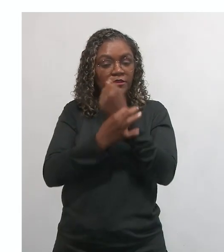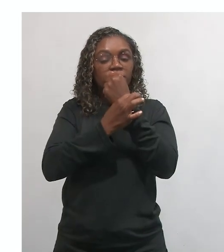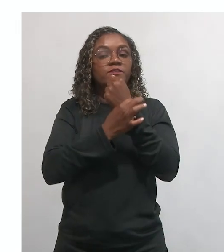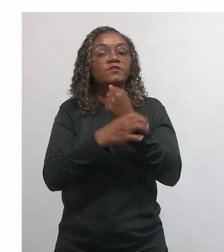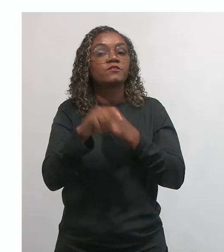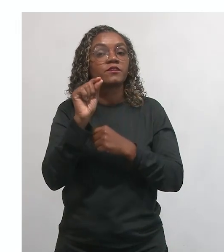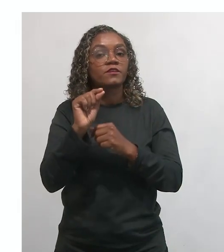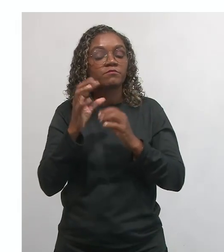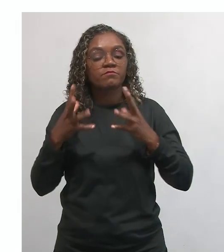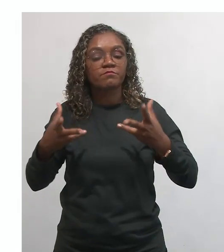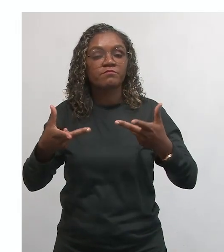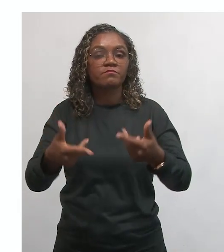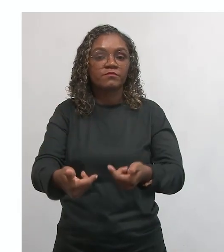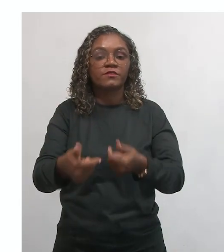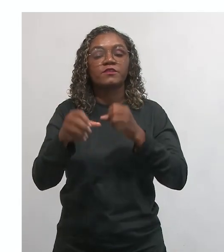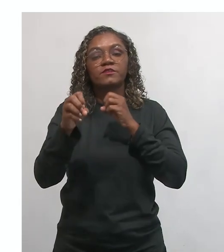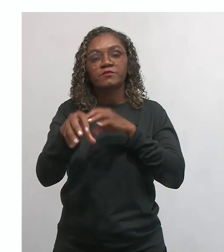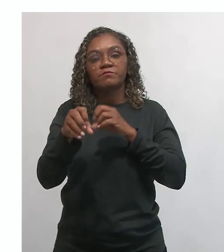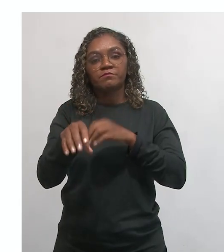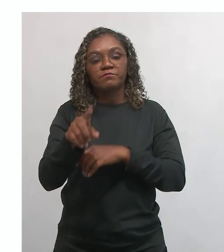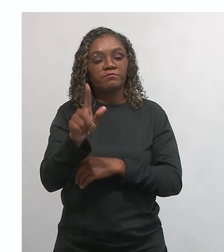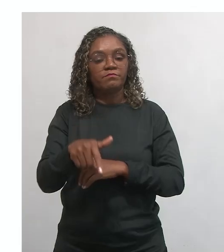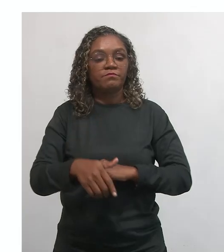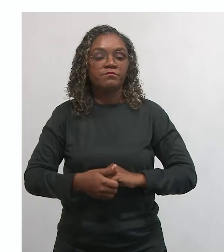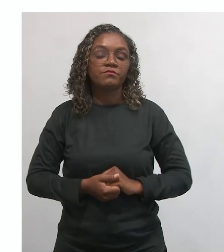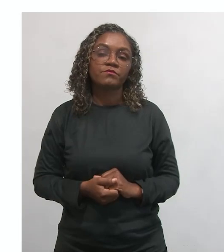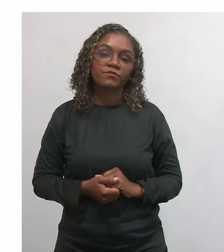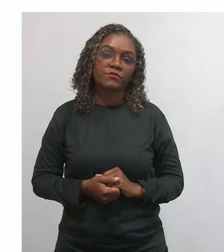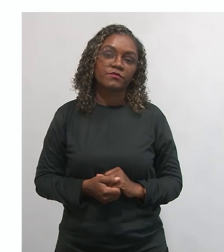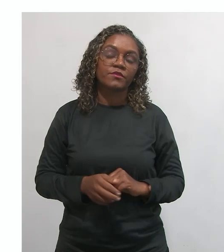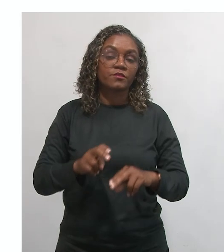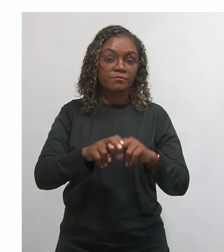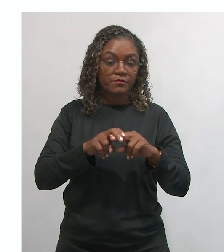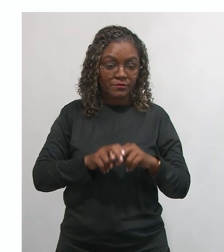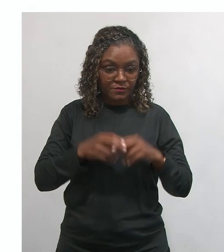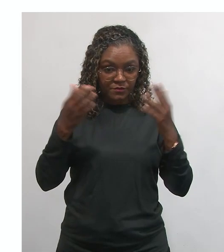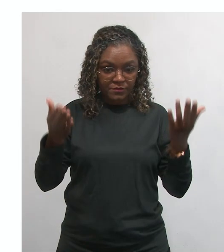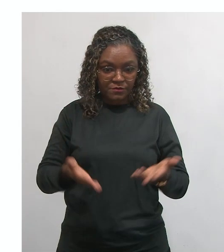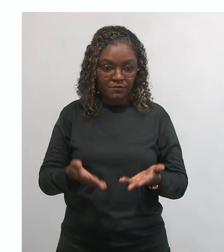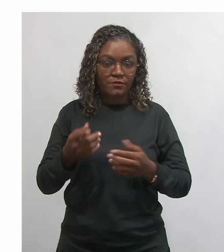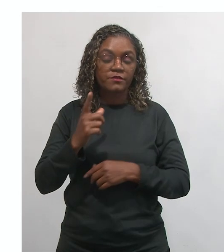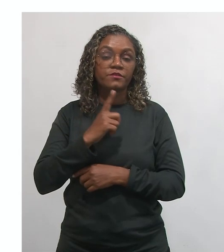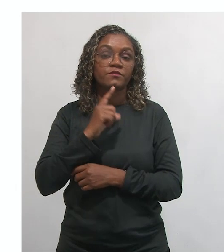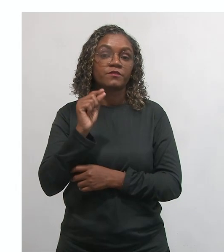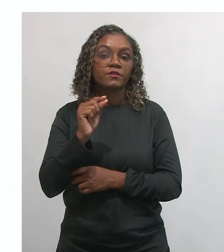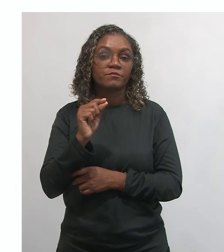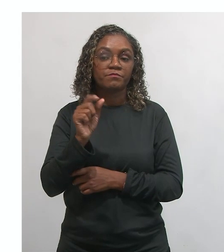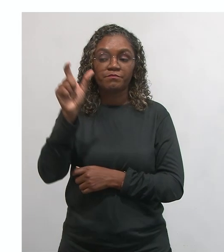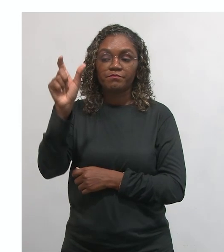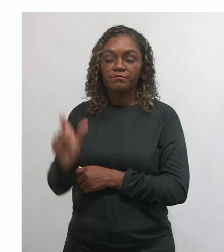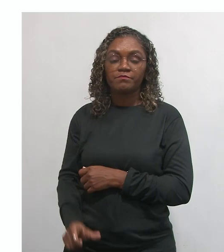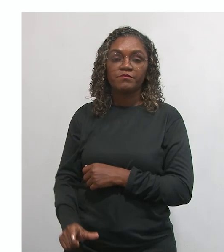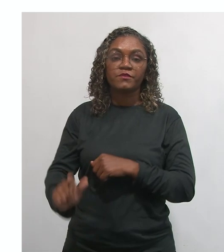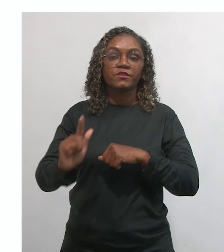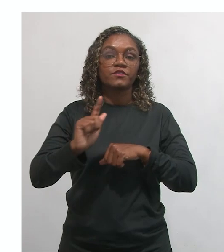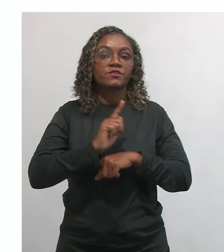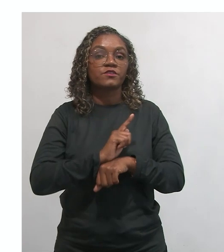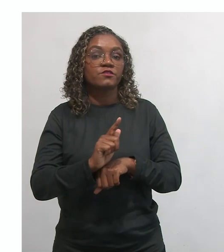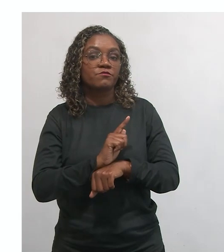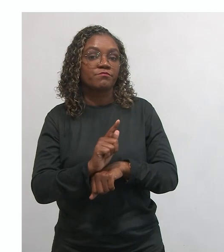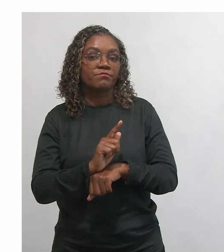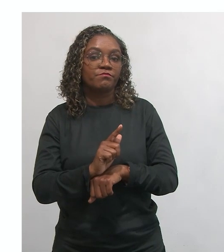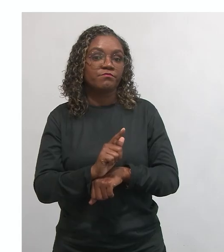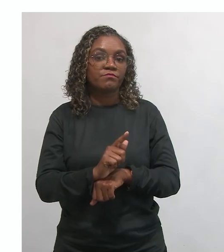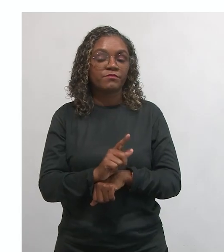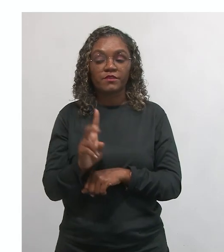garantir as premissas da qualidade educacional. Nesse sentido, nós temos aqui a figura do